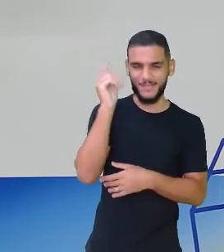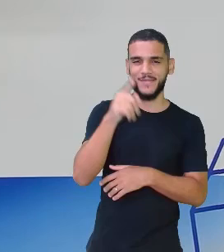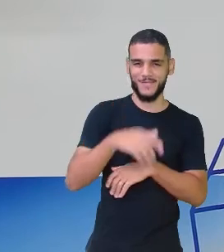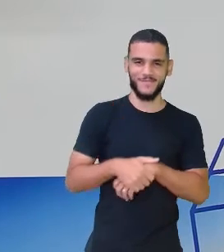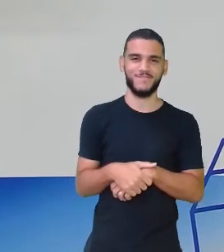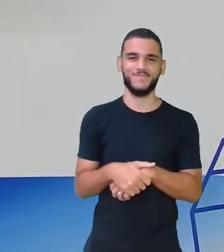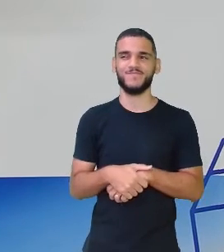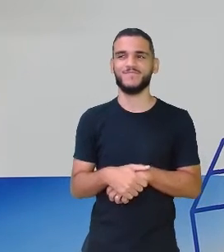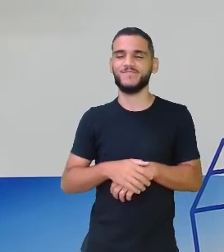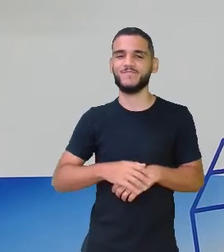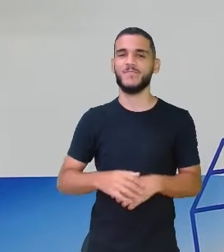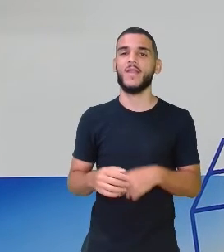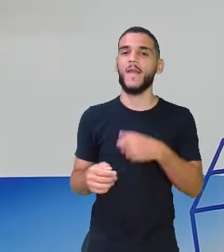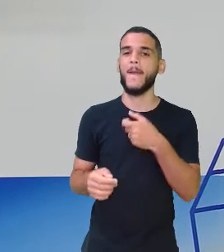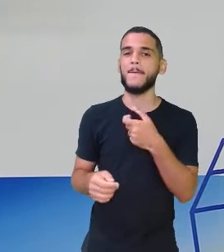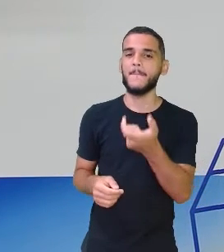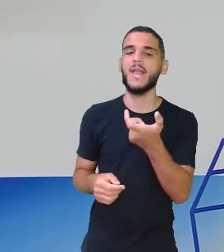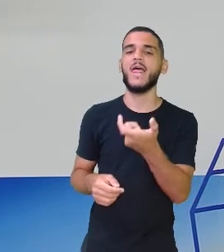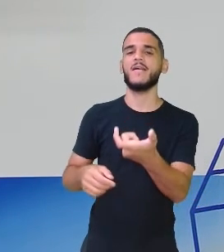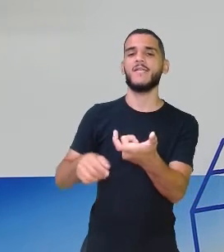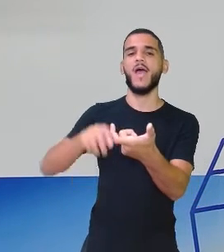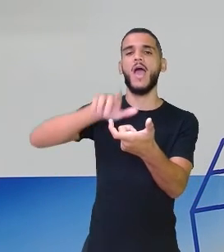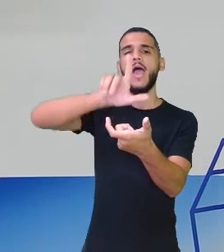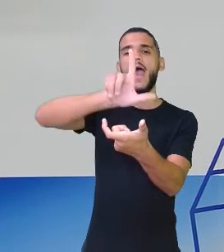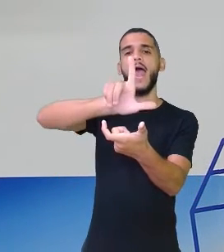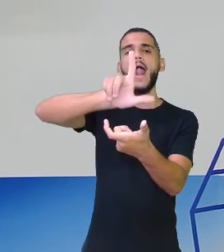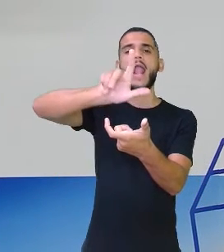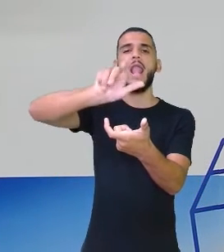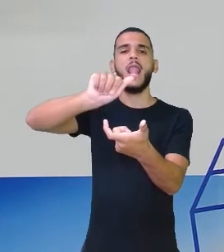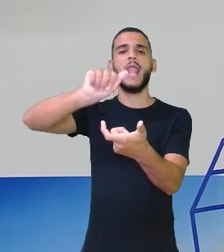A palavra lâmpada, por exemplo,